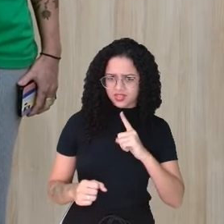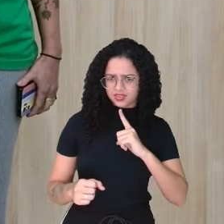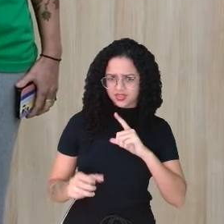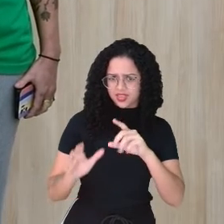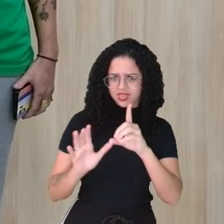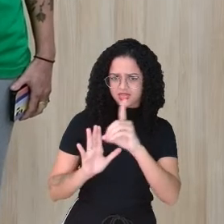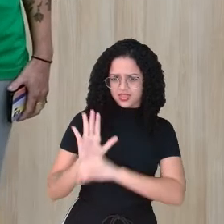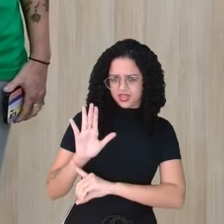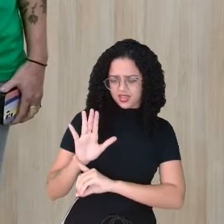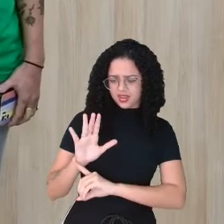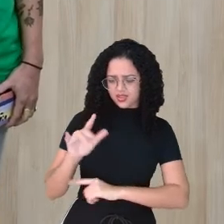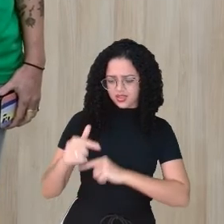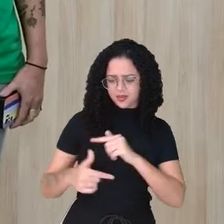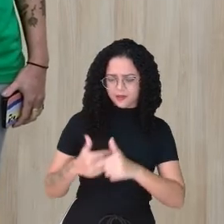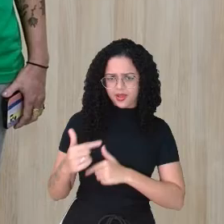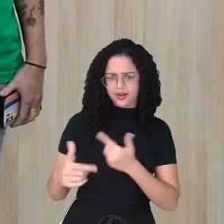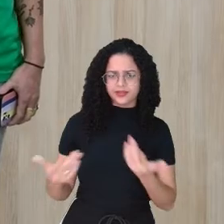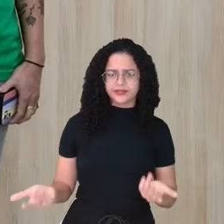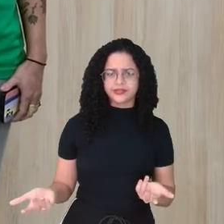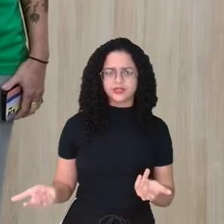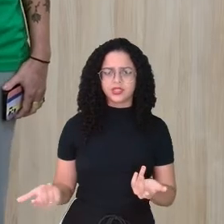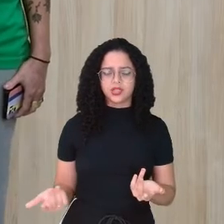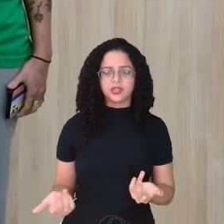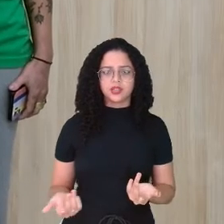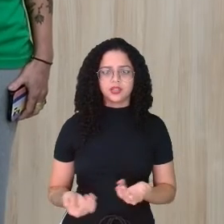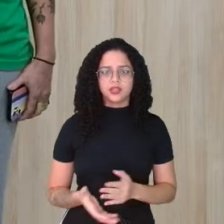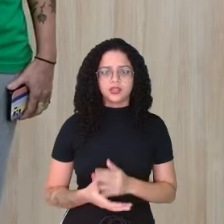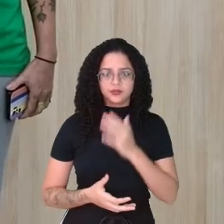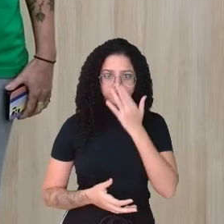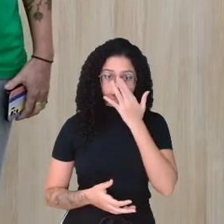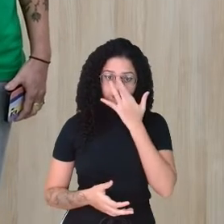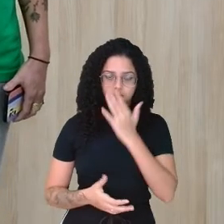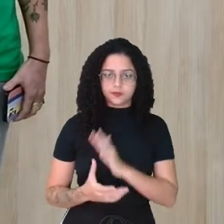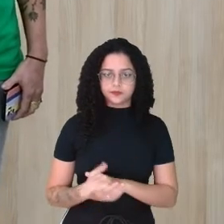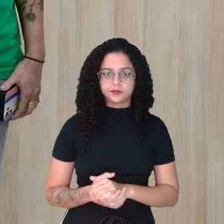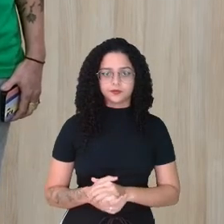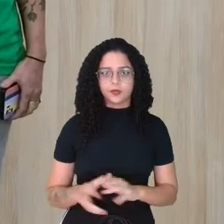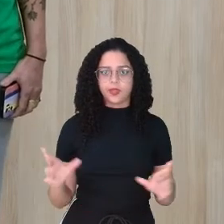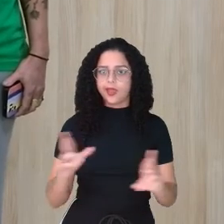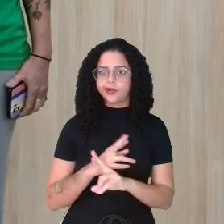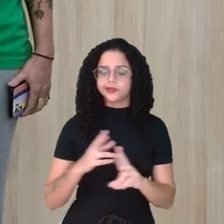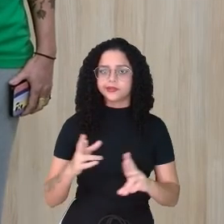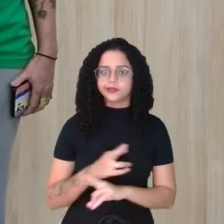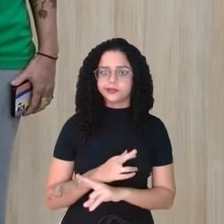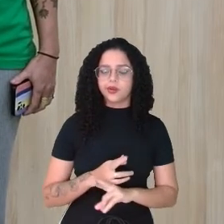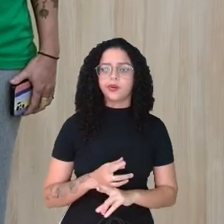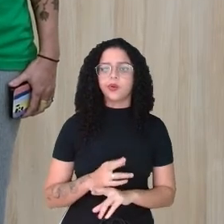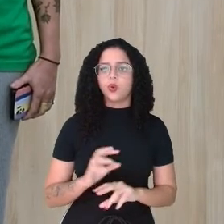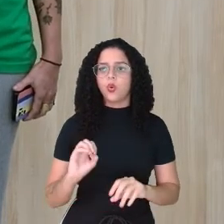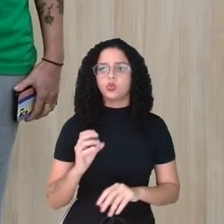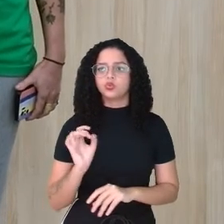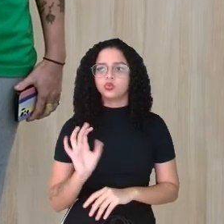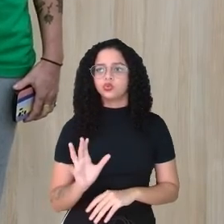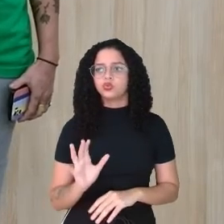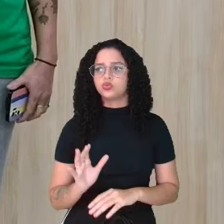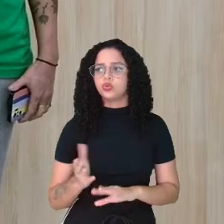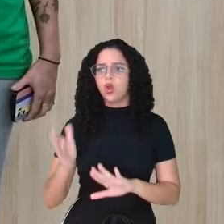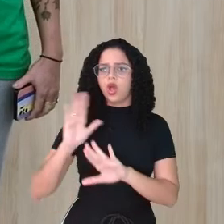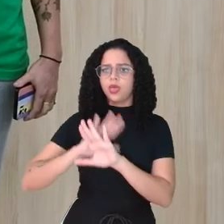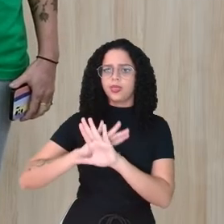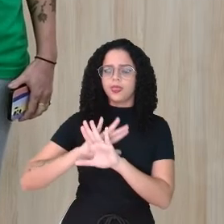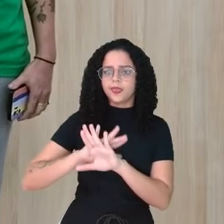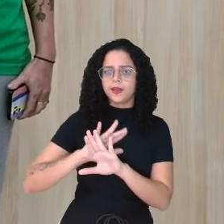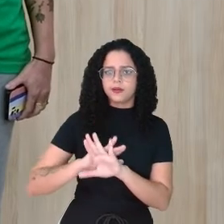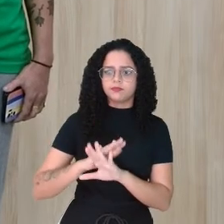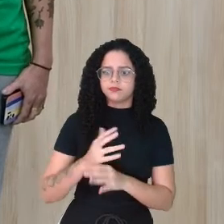né, trabalhistas, por exemplo, né, em relação à propriedade, ou só o quintal ali, né,